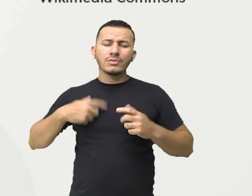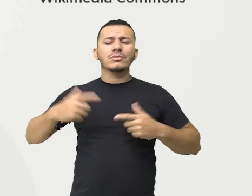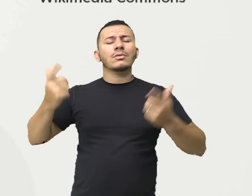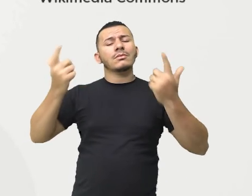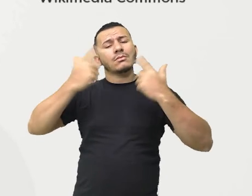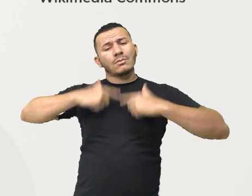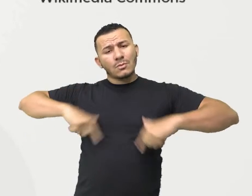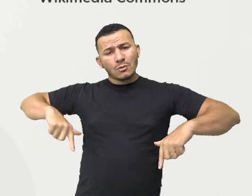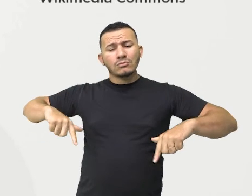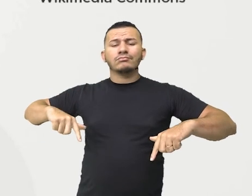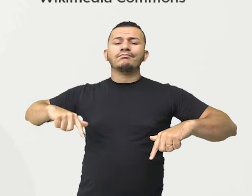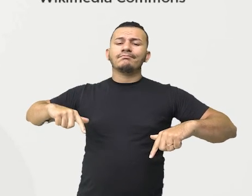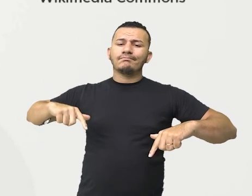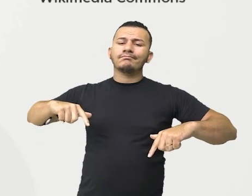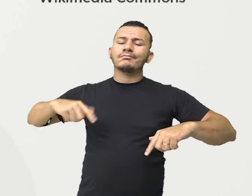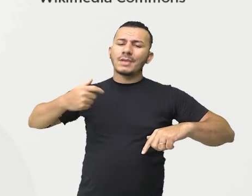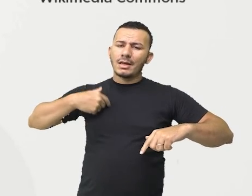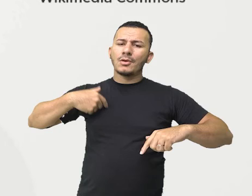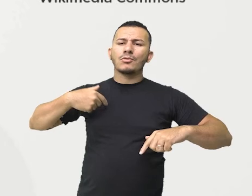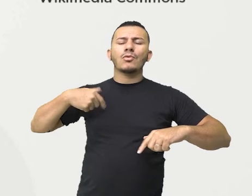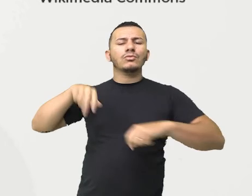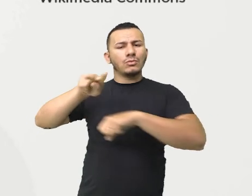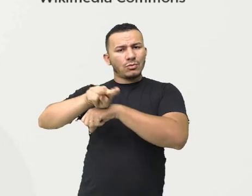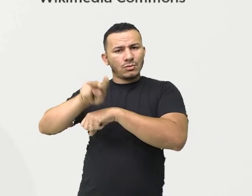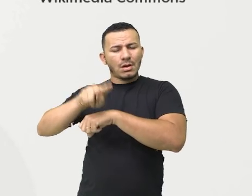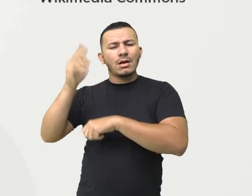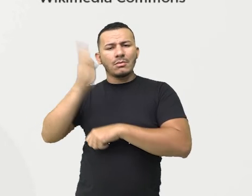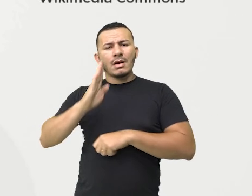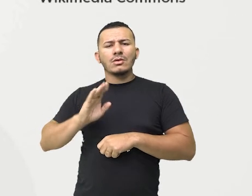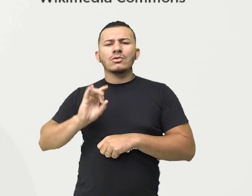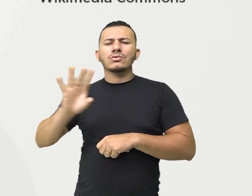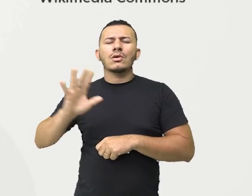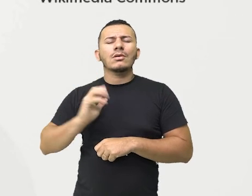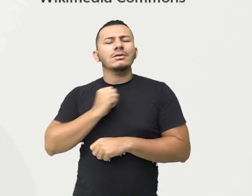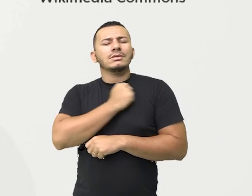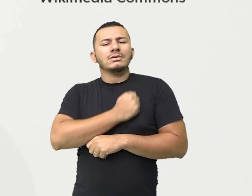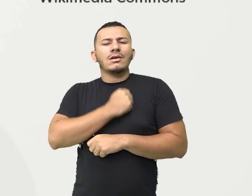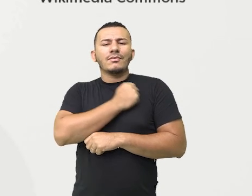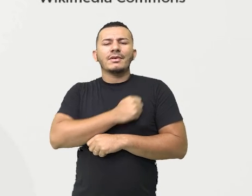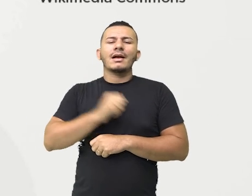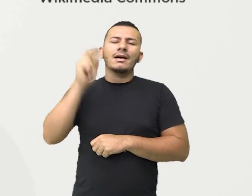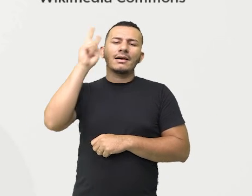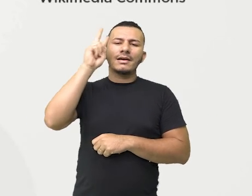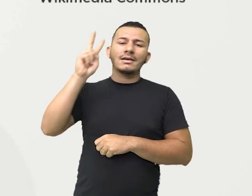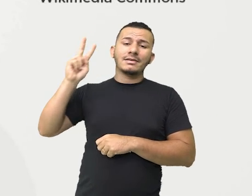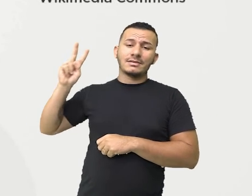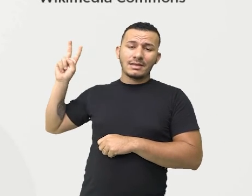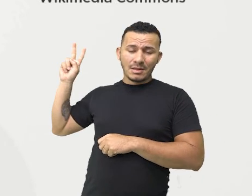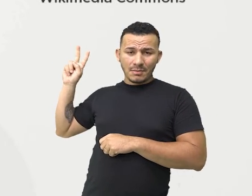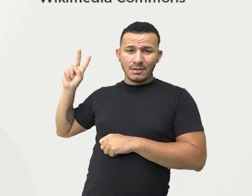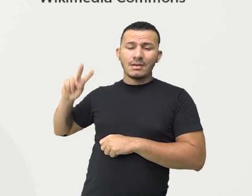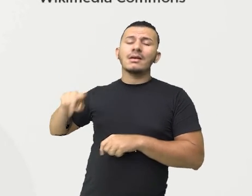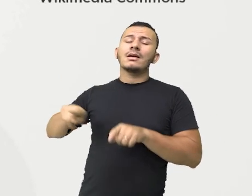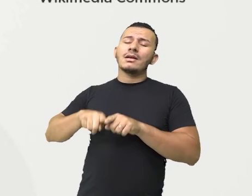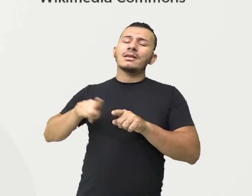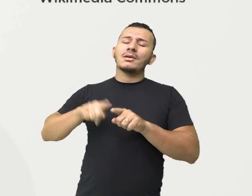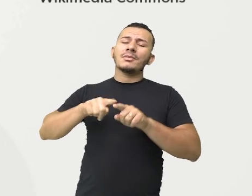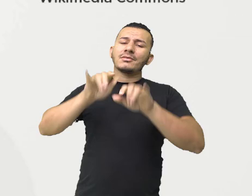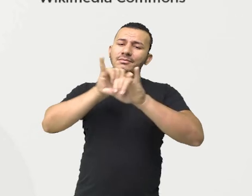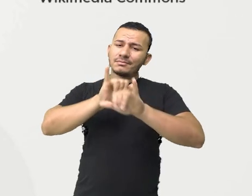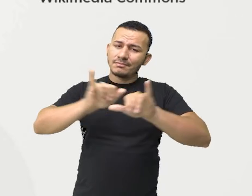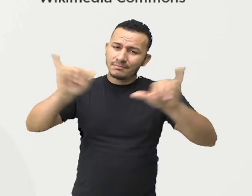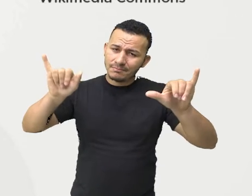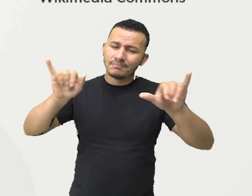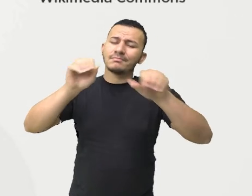Ausentando-me, conservarei do Brasil a mais saudosa lembrança e faço os mais sinceros votos para